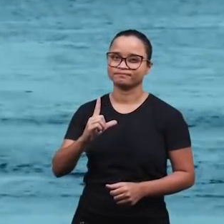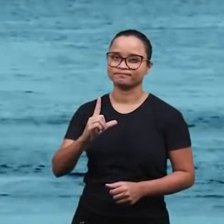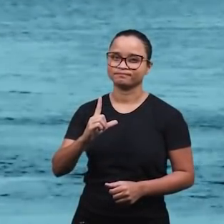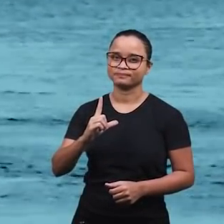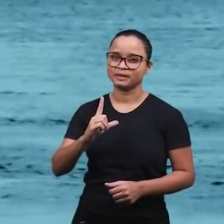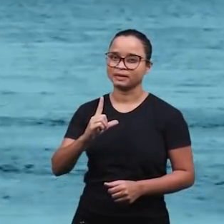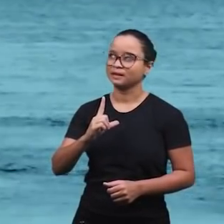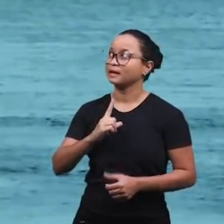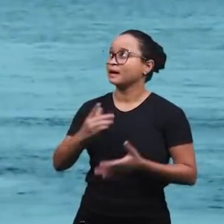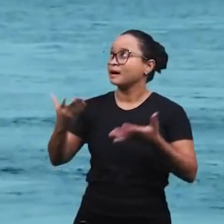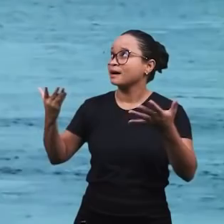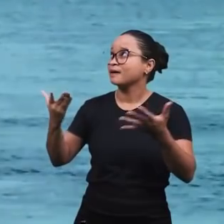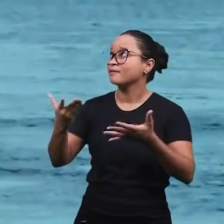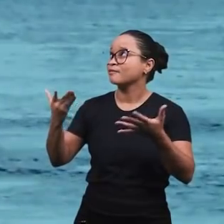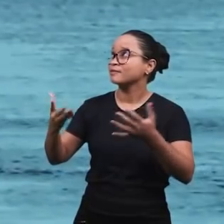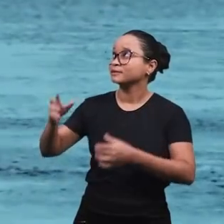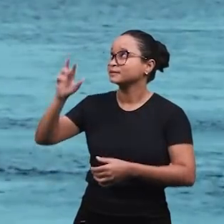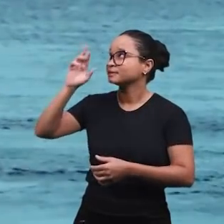Se